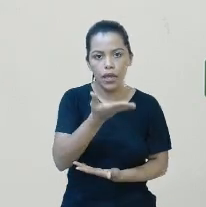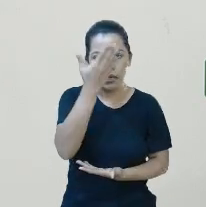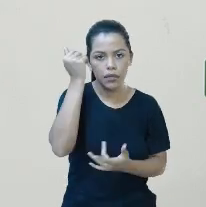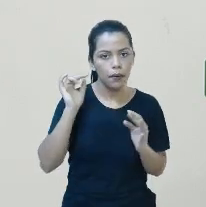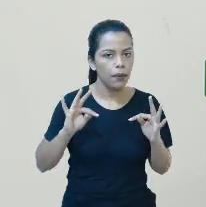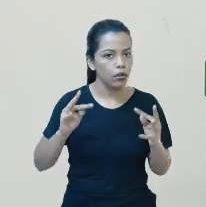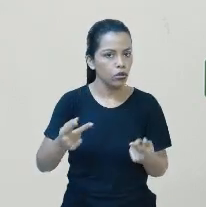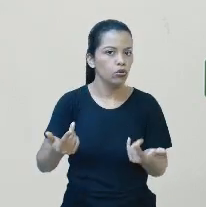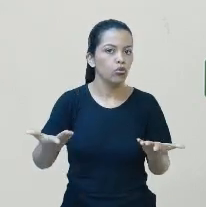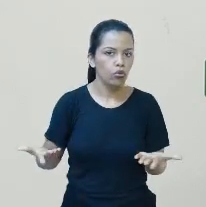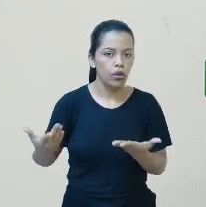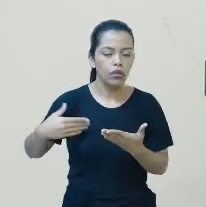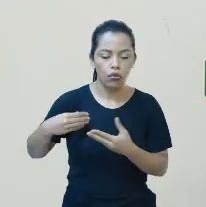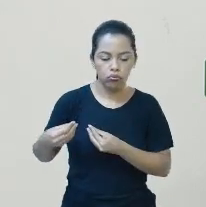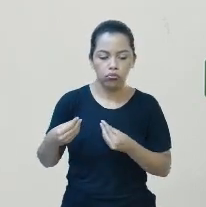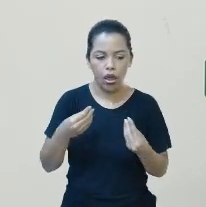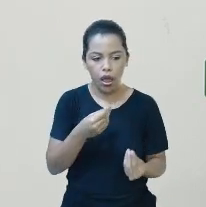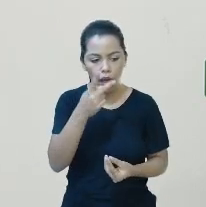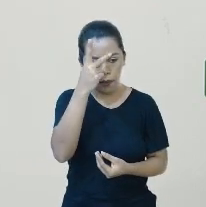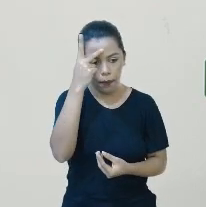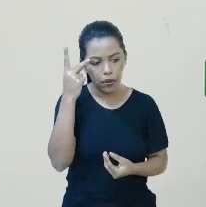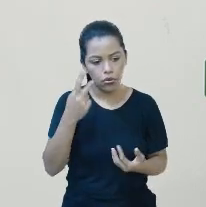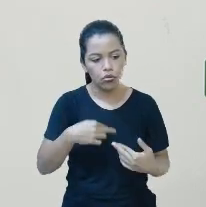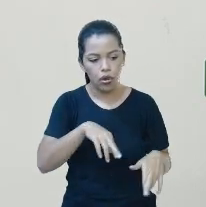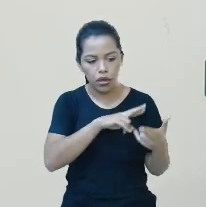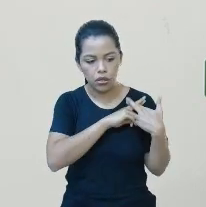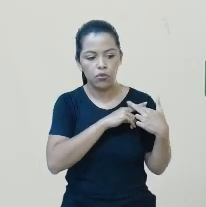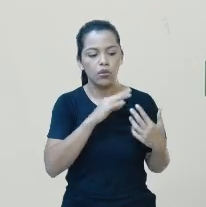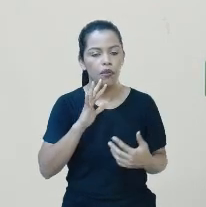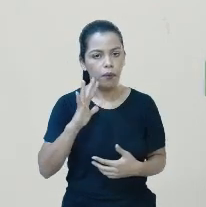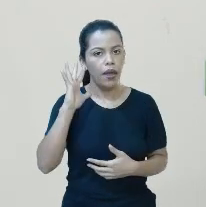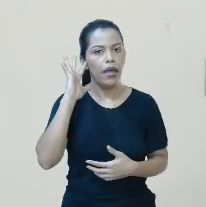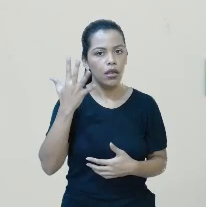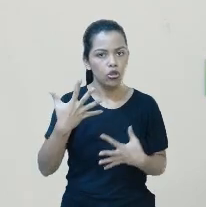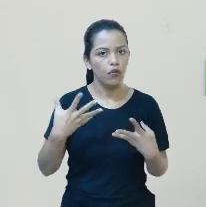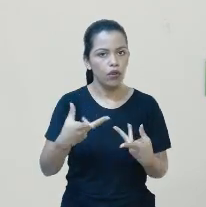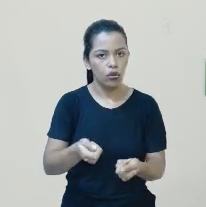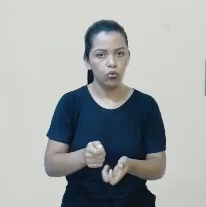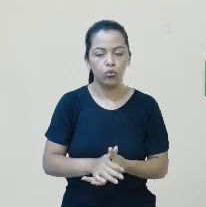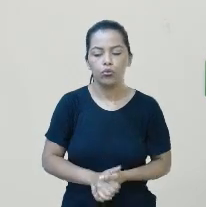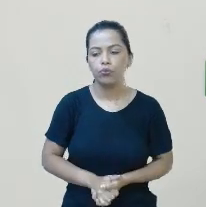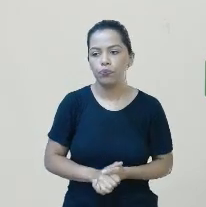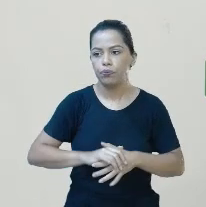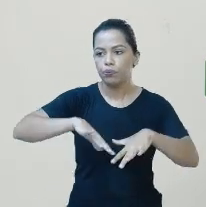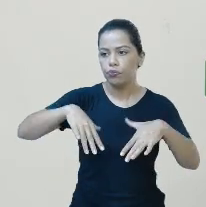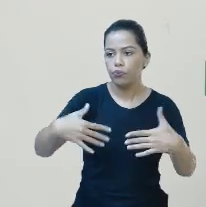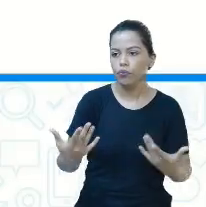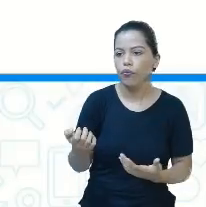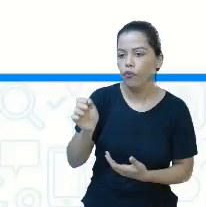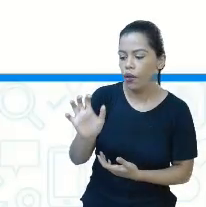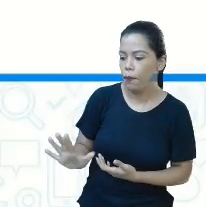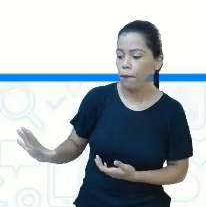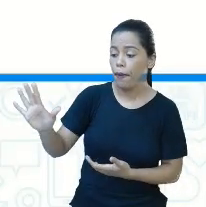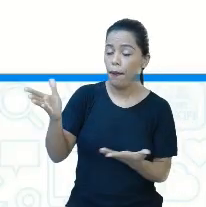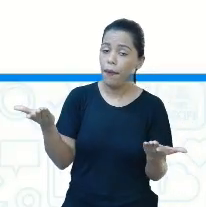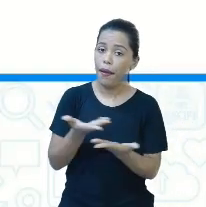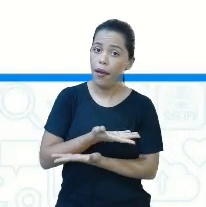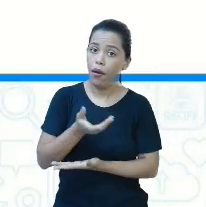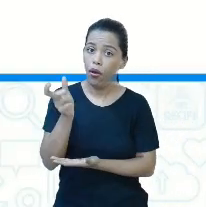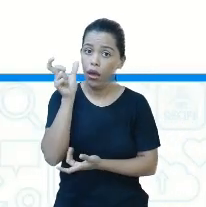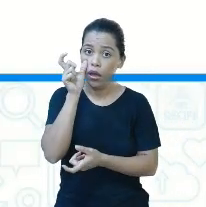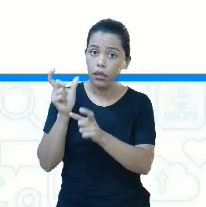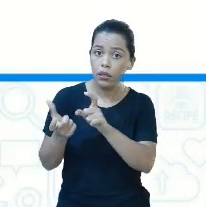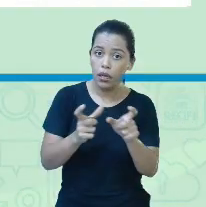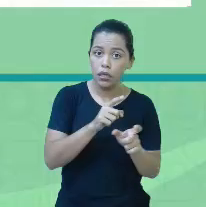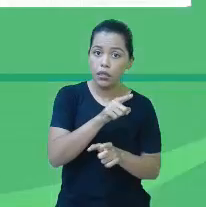a quem de direito para resolver cada situação. Os mapas a seguir, agora vai ser bem interessante, que você